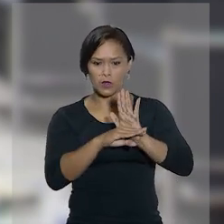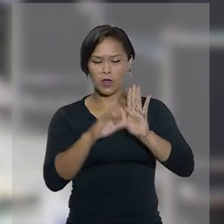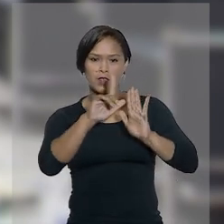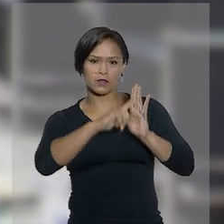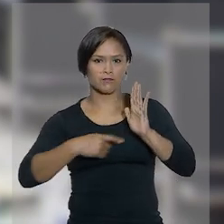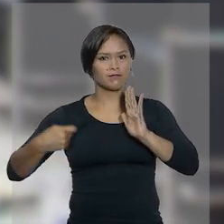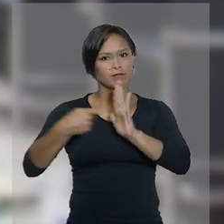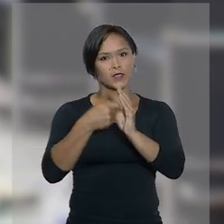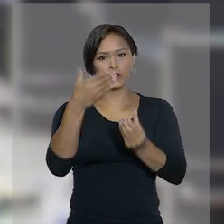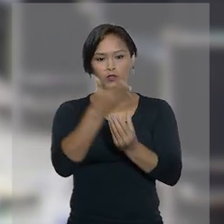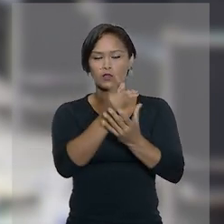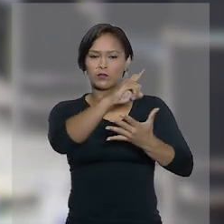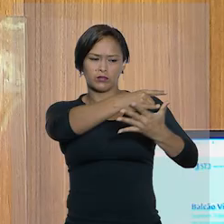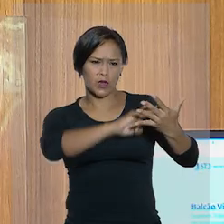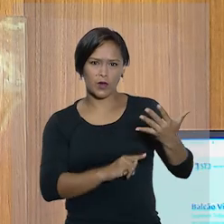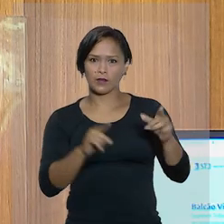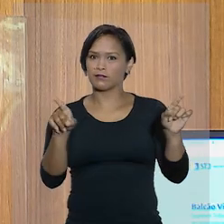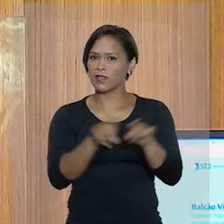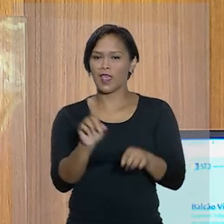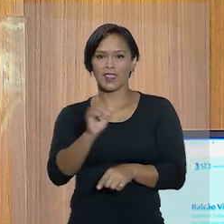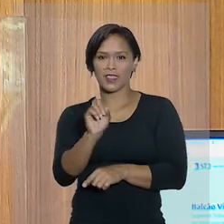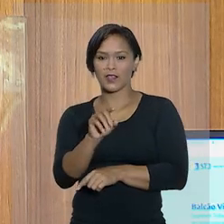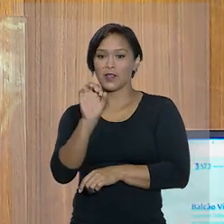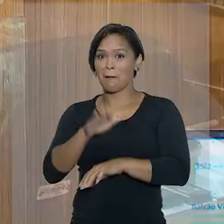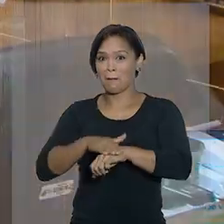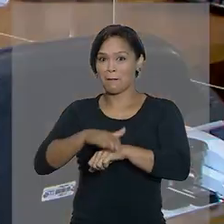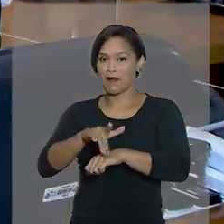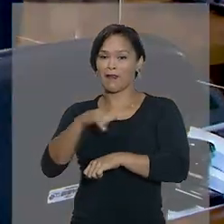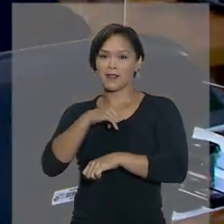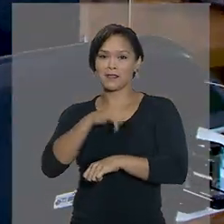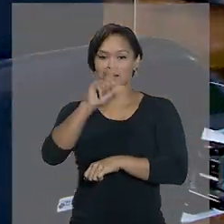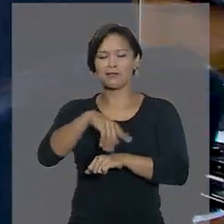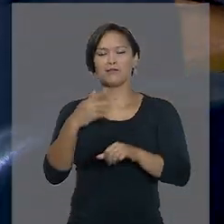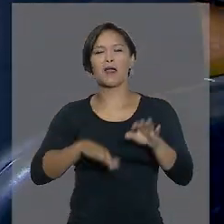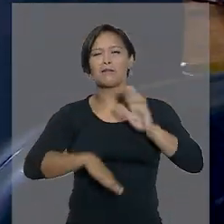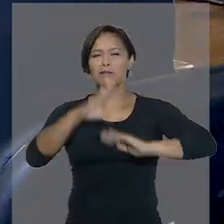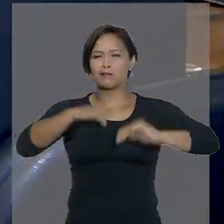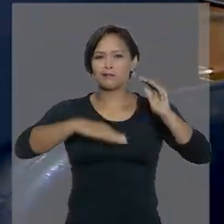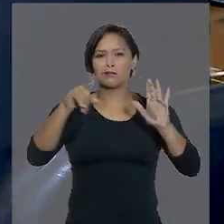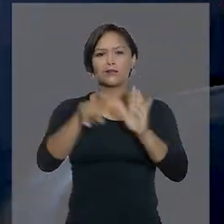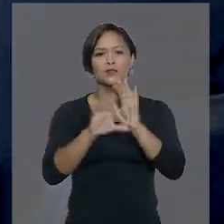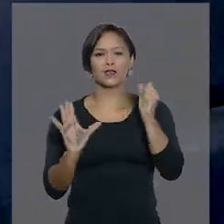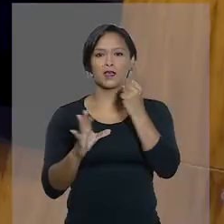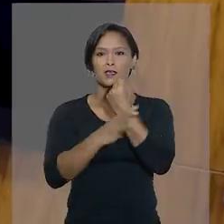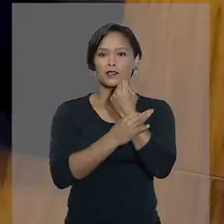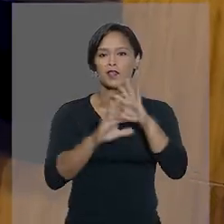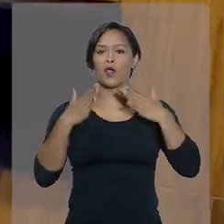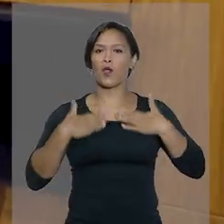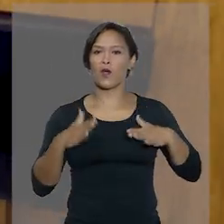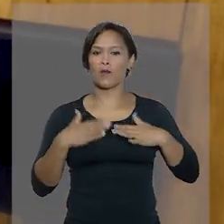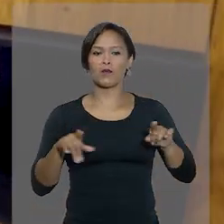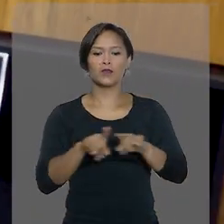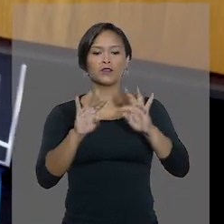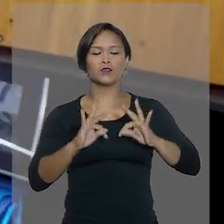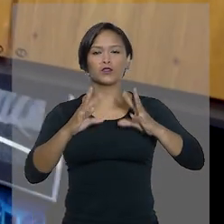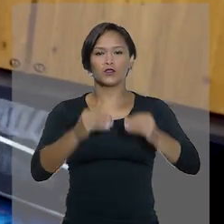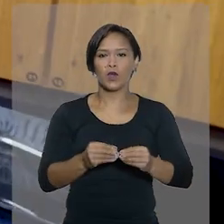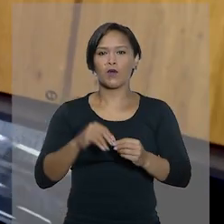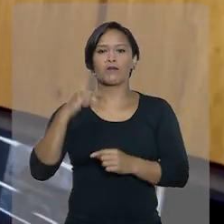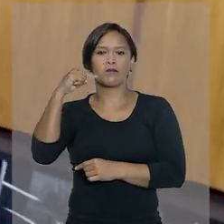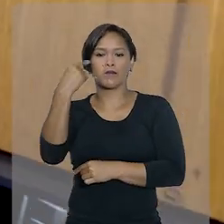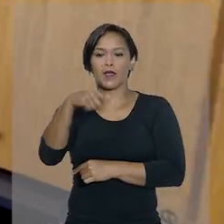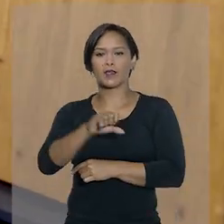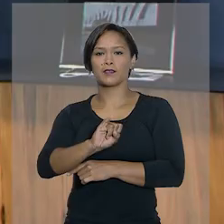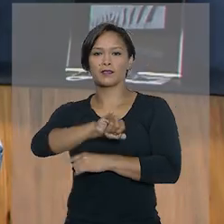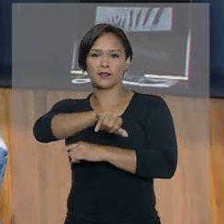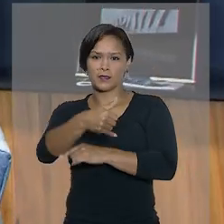petições e documentos. E não é só isso. Para proporcionar segurança e conforto, o espaço do advogado do